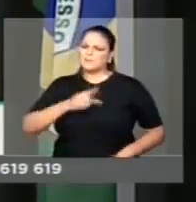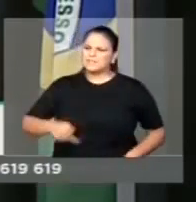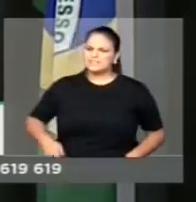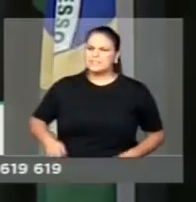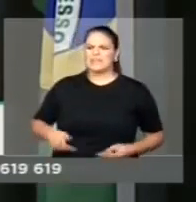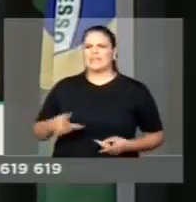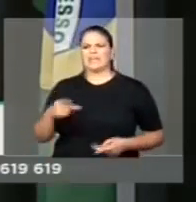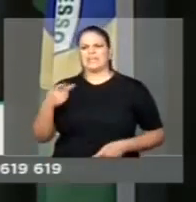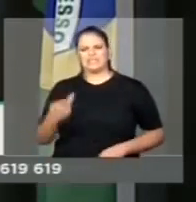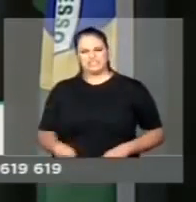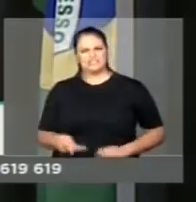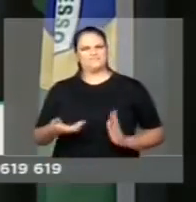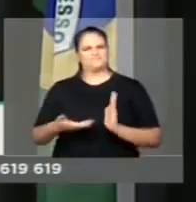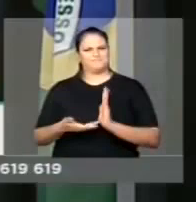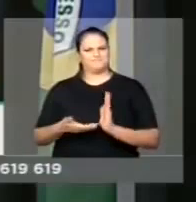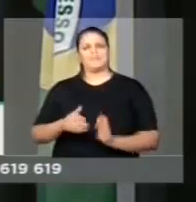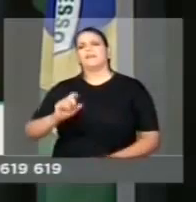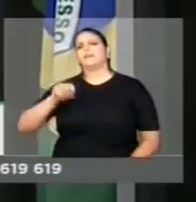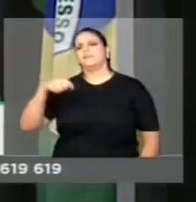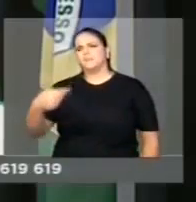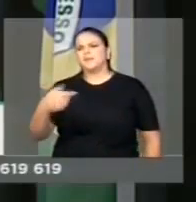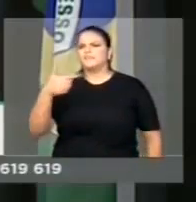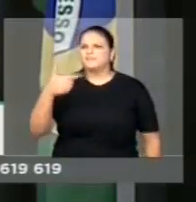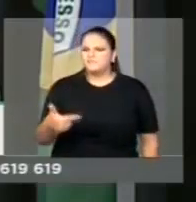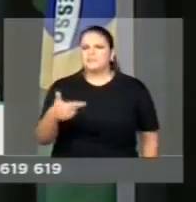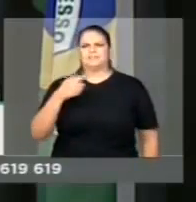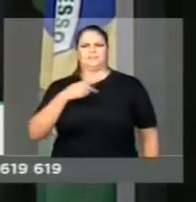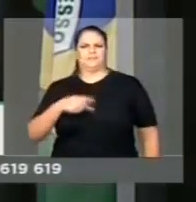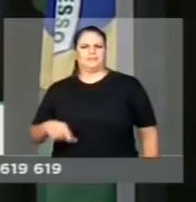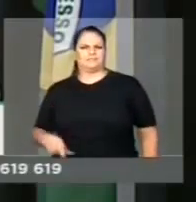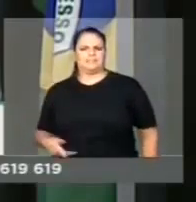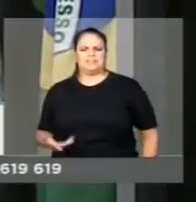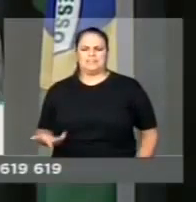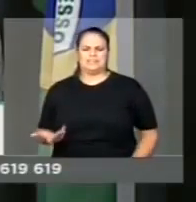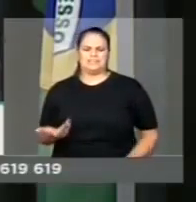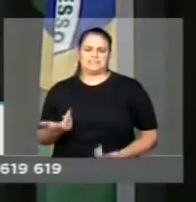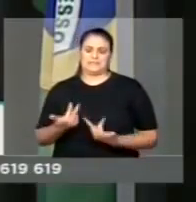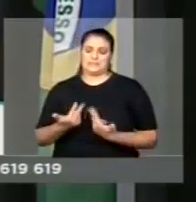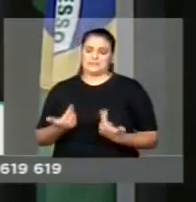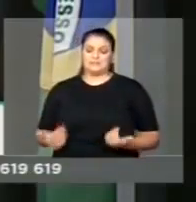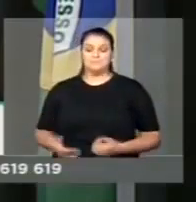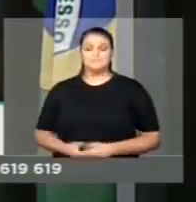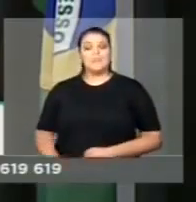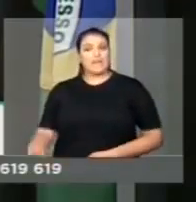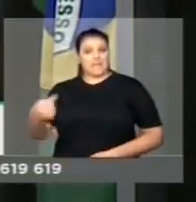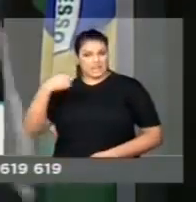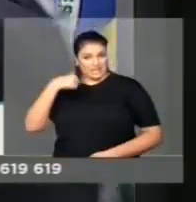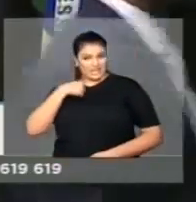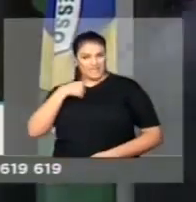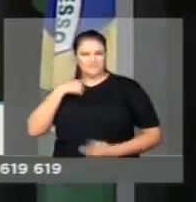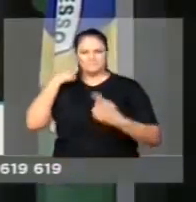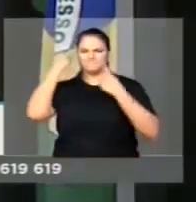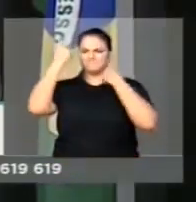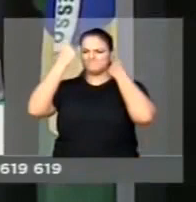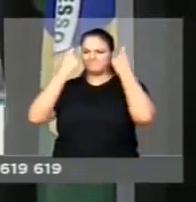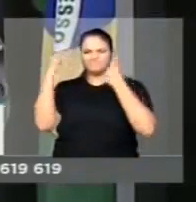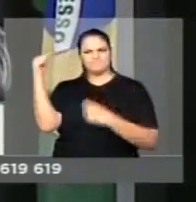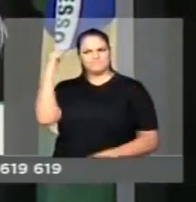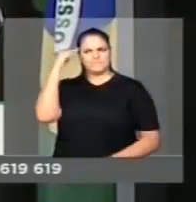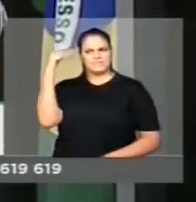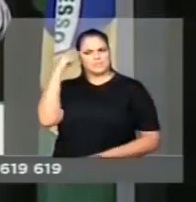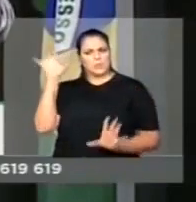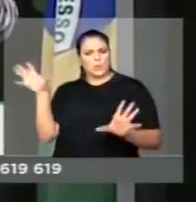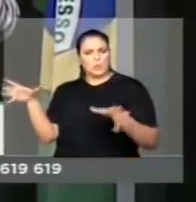que temos. Mas nós, eu e um grupo de deputados, estamos pensando e devemos lançar a semana que